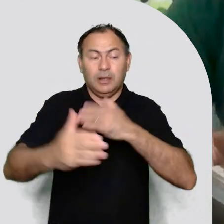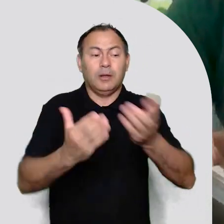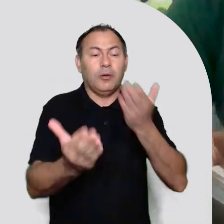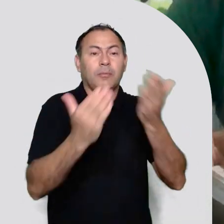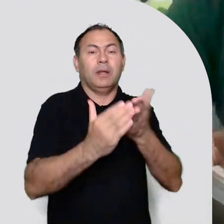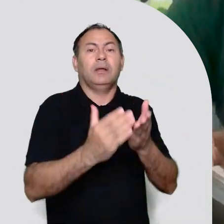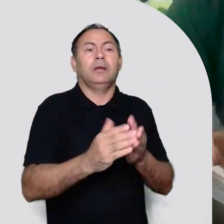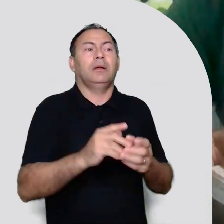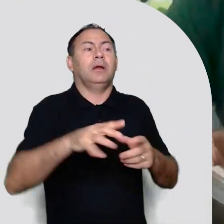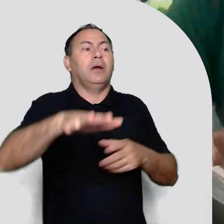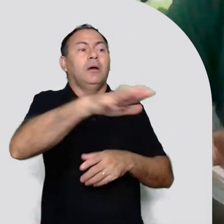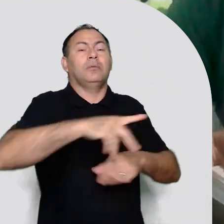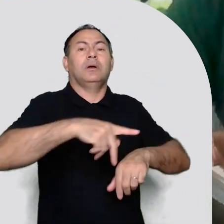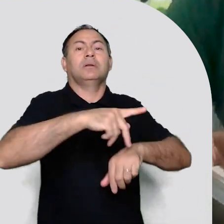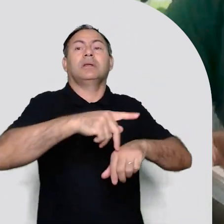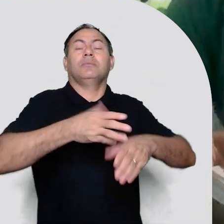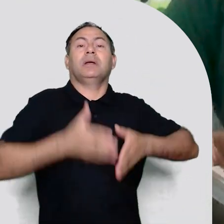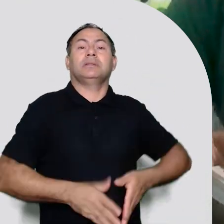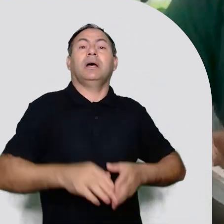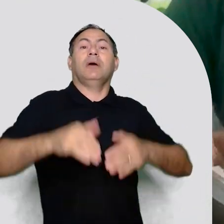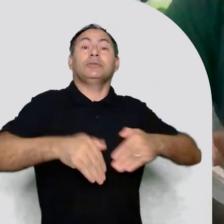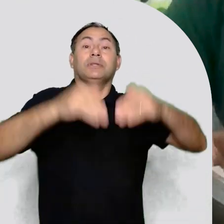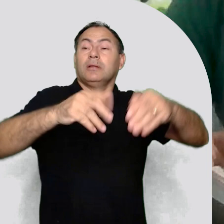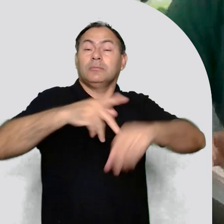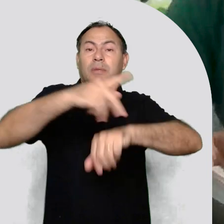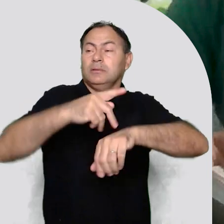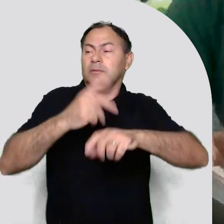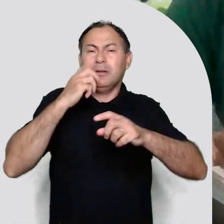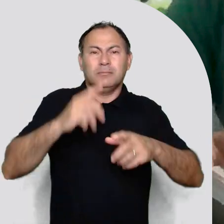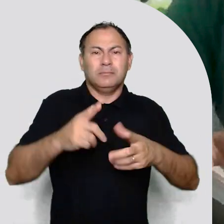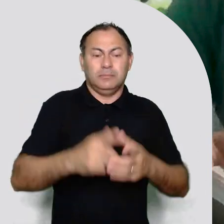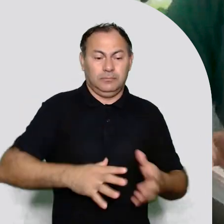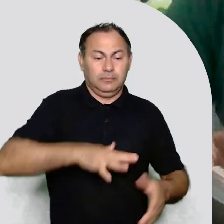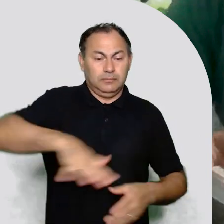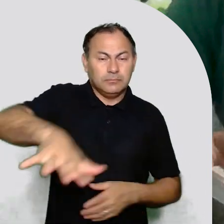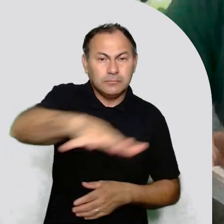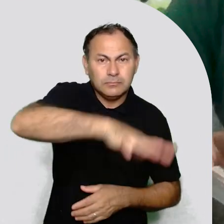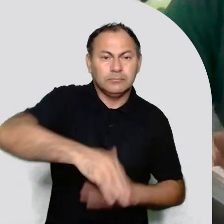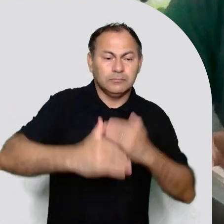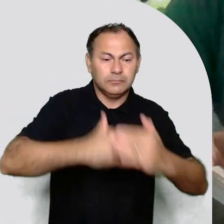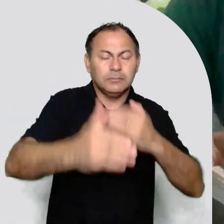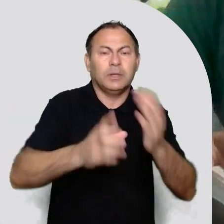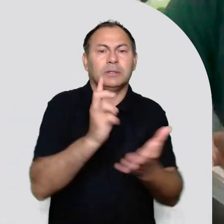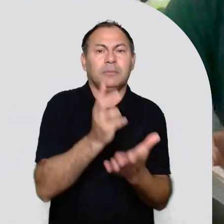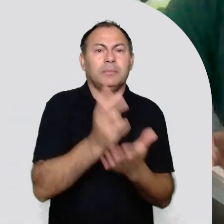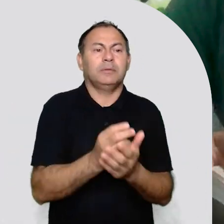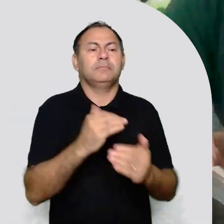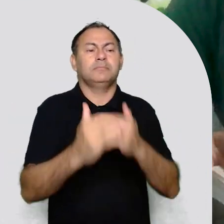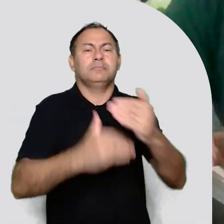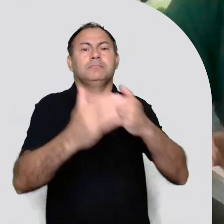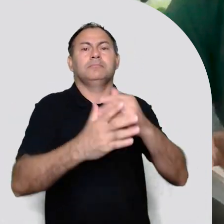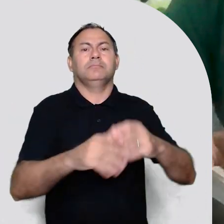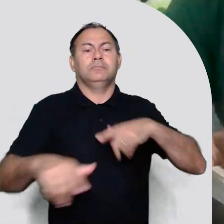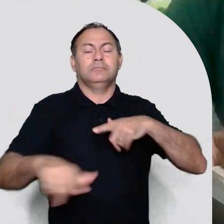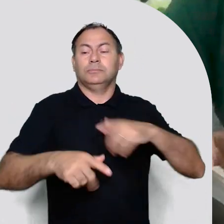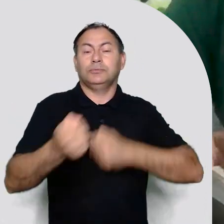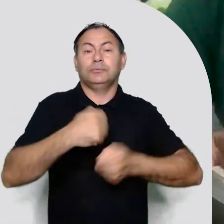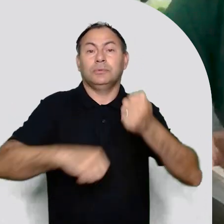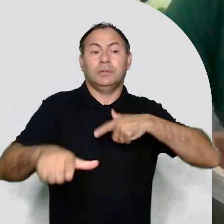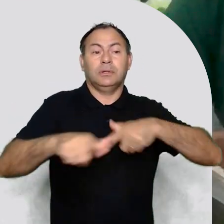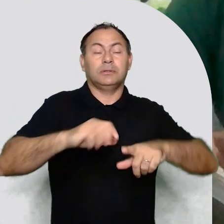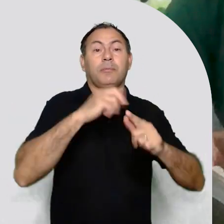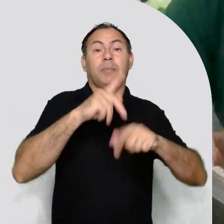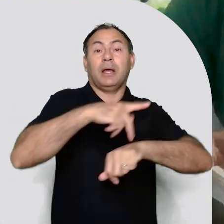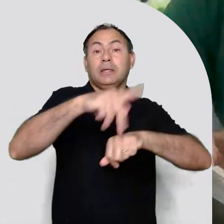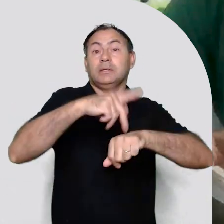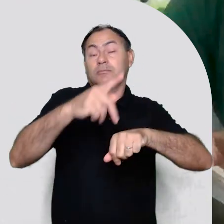comparação a uma menina que nasceu na Austrália. Ela também viverá em um ambiente que está sendo constantemente degradado pelas operações econômicas no